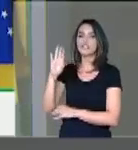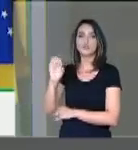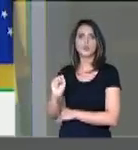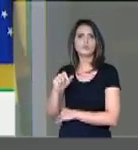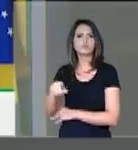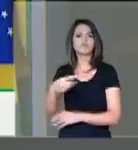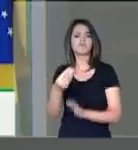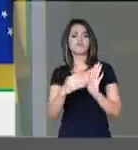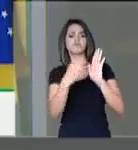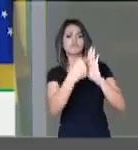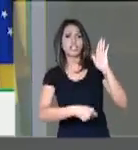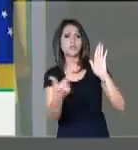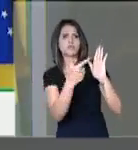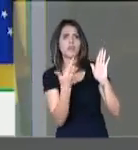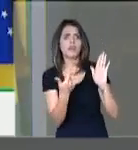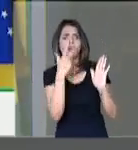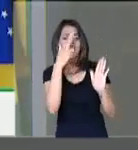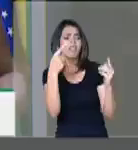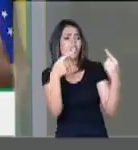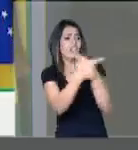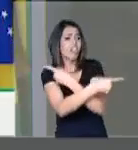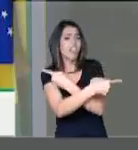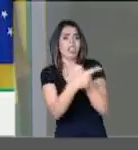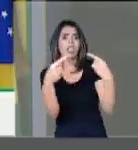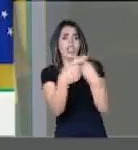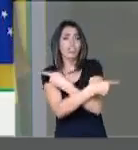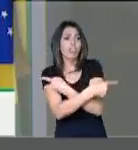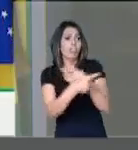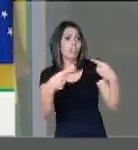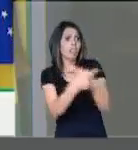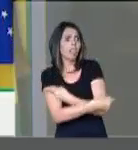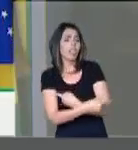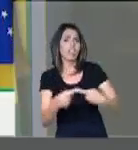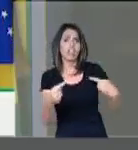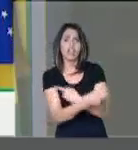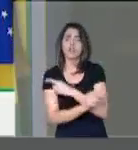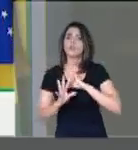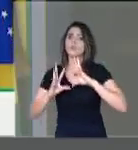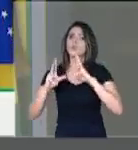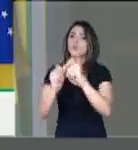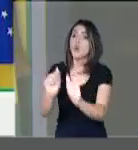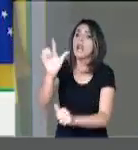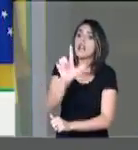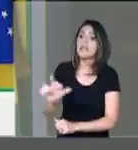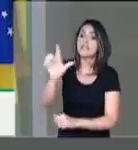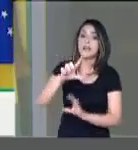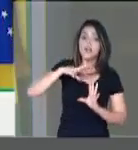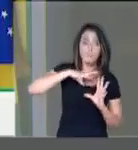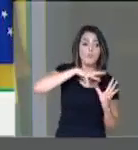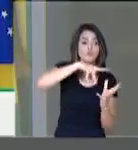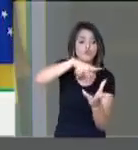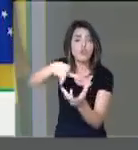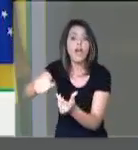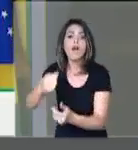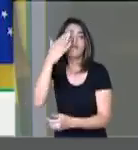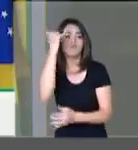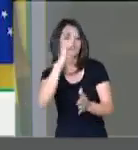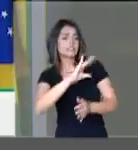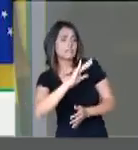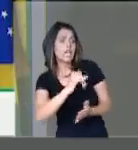internacional de tudo que se acumulou nos diferentes campos sobre licenciamento